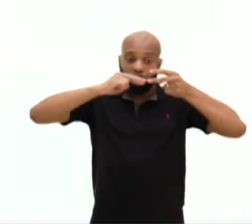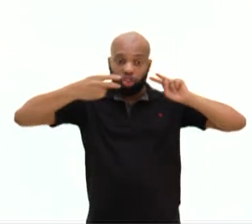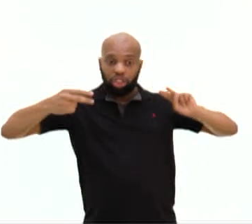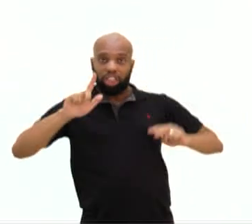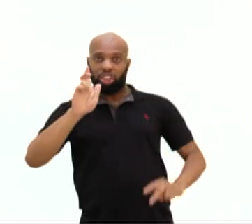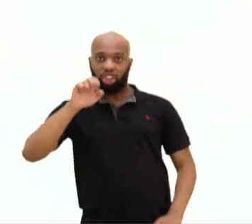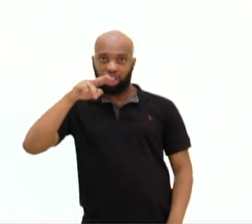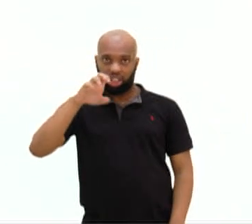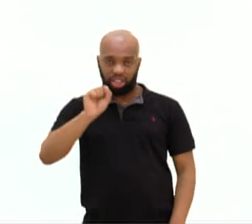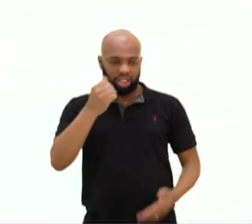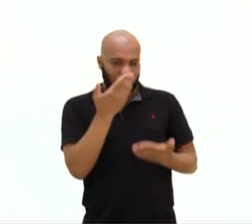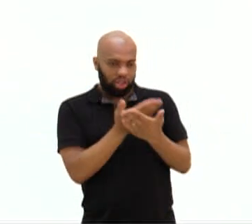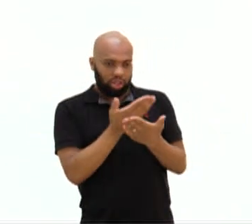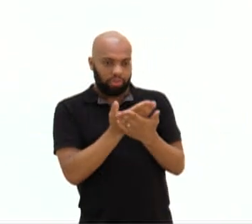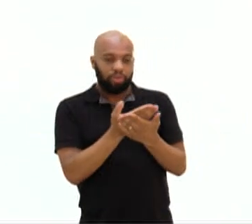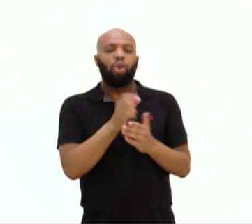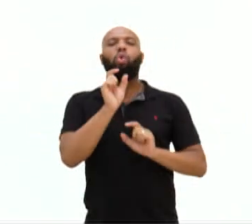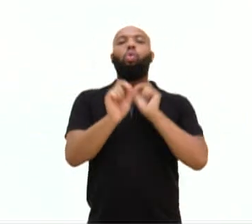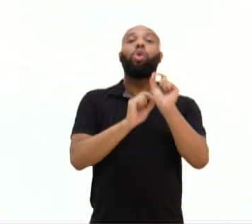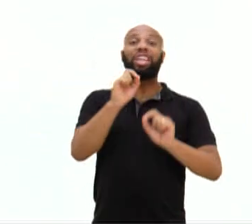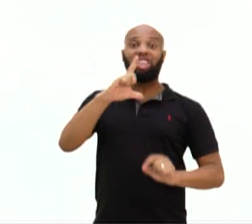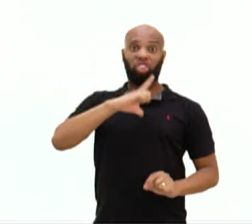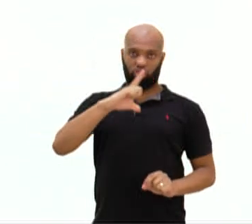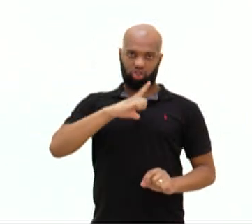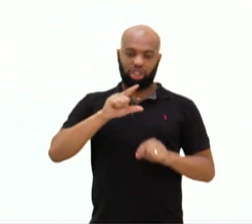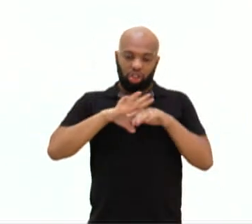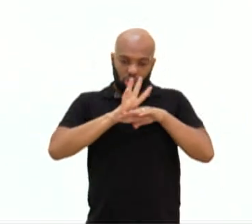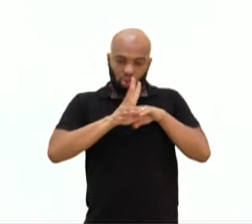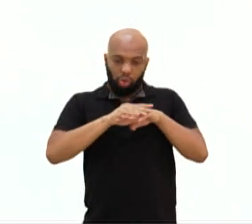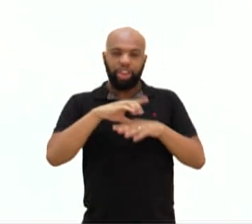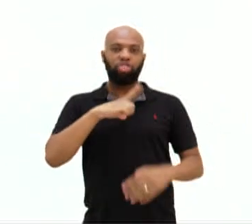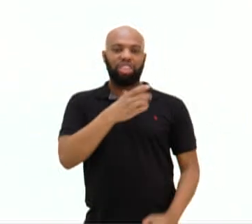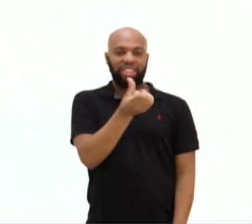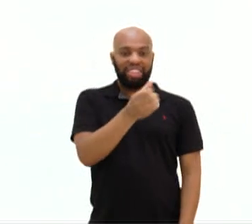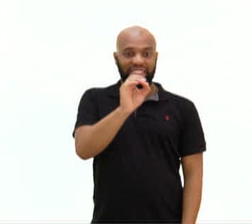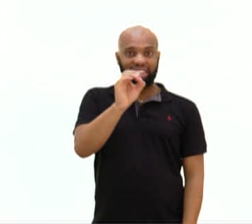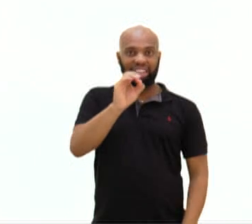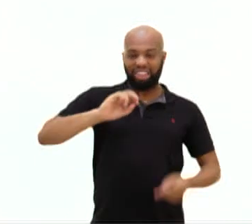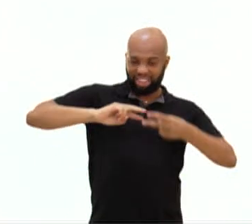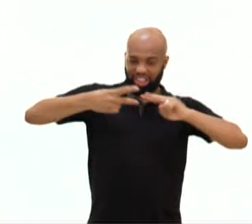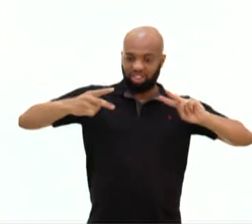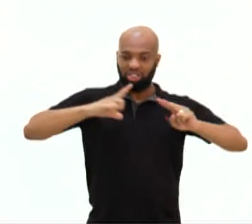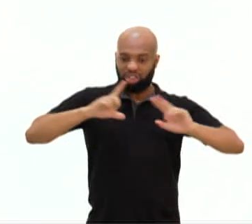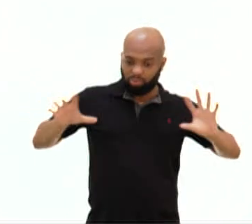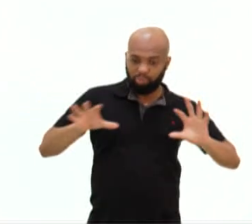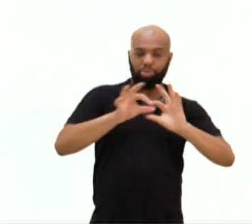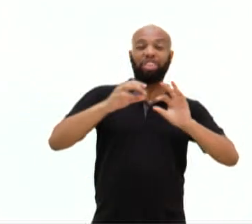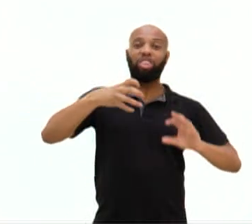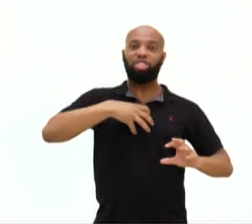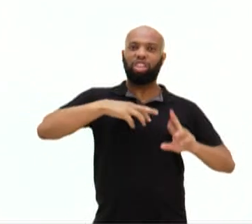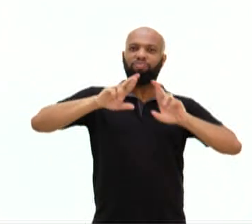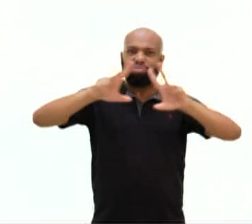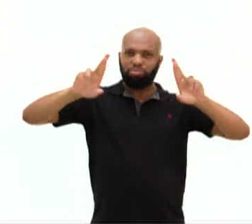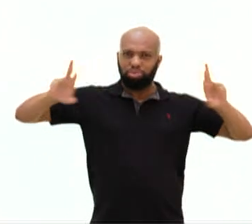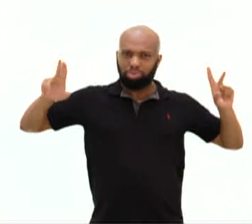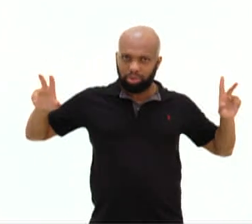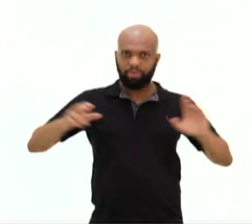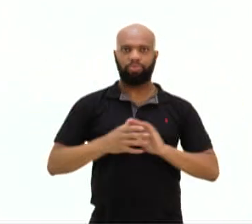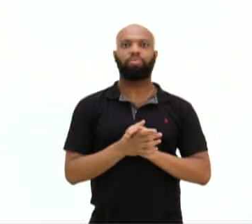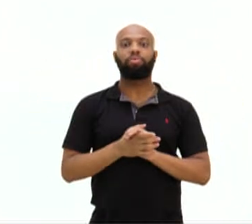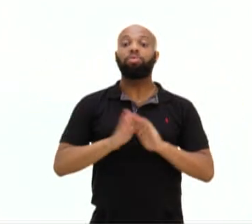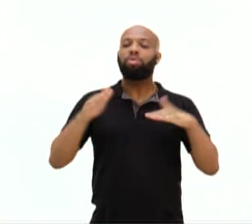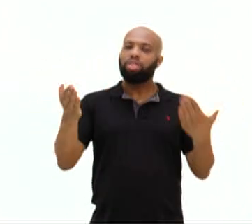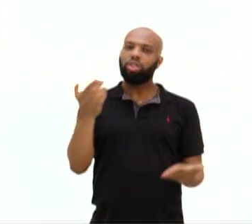gêmeos, o que apresentava a doença tinha cerca de 60 genes com expressão genética diferenciada. E